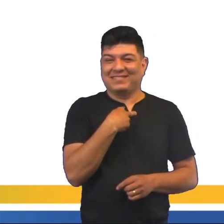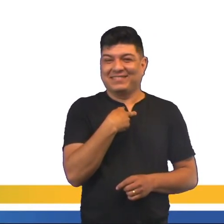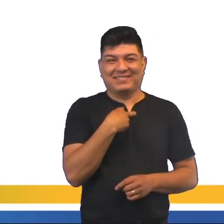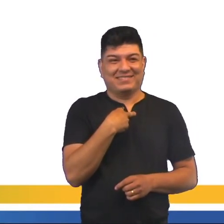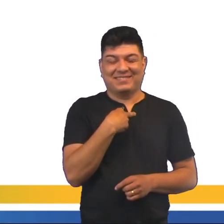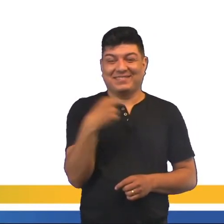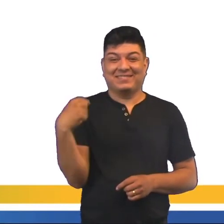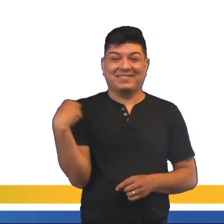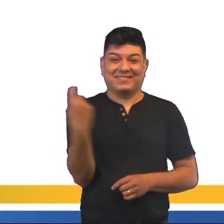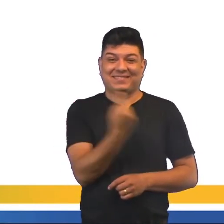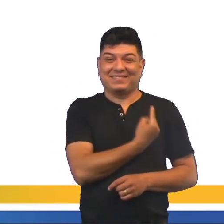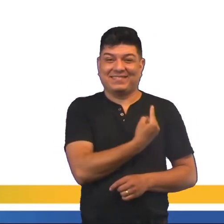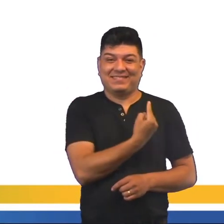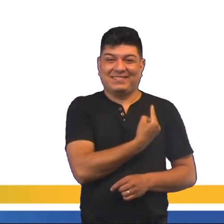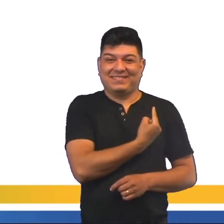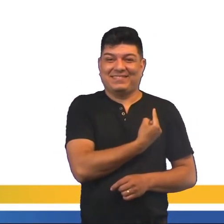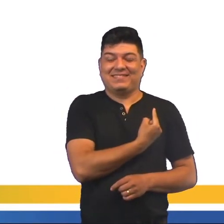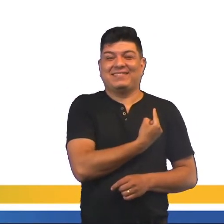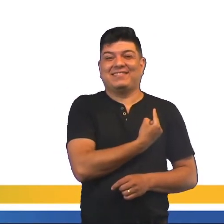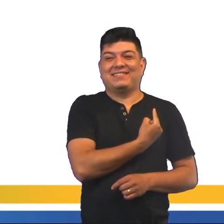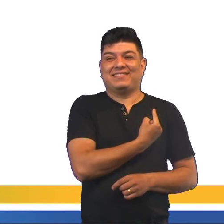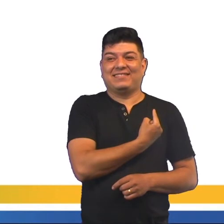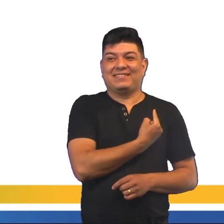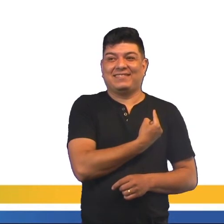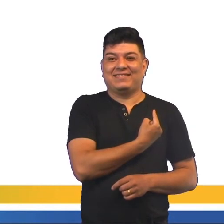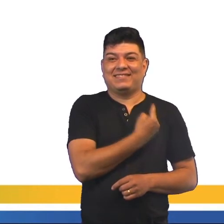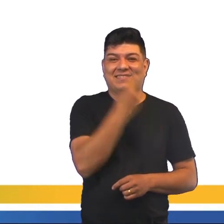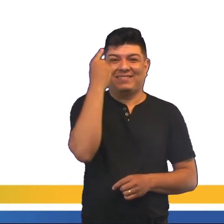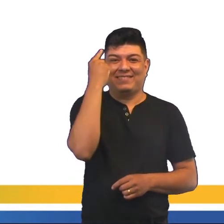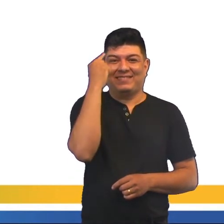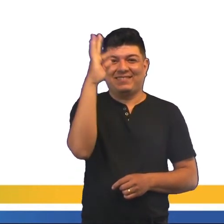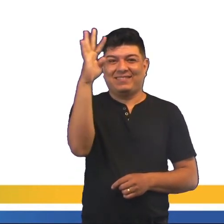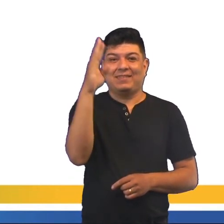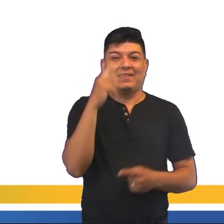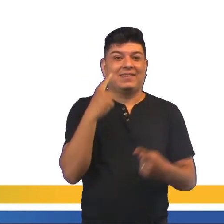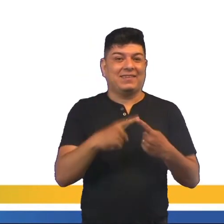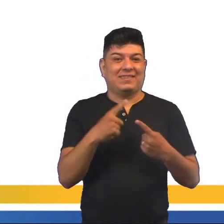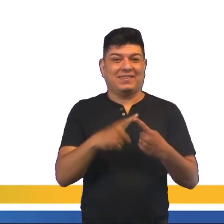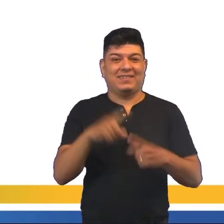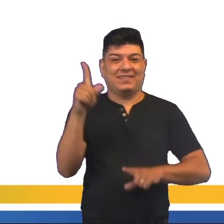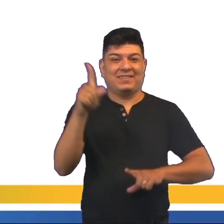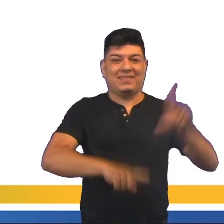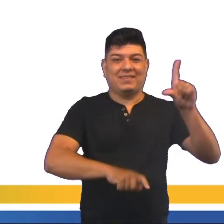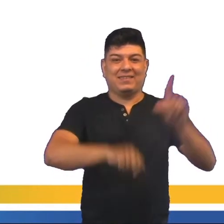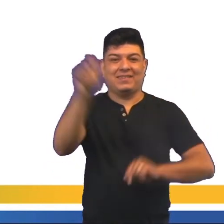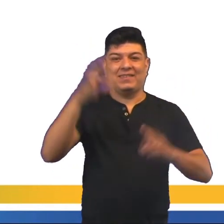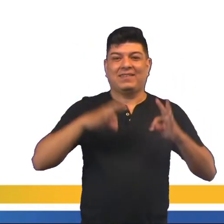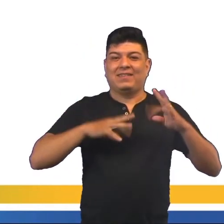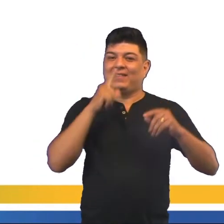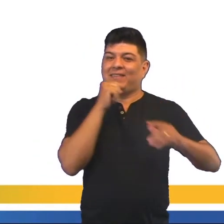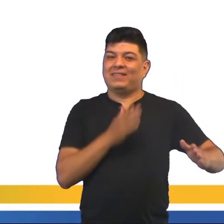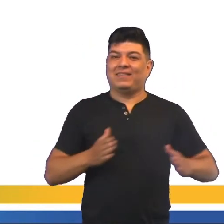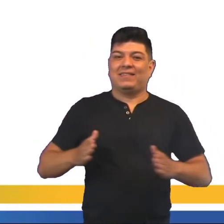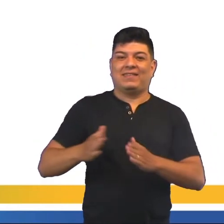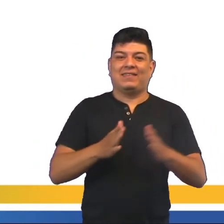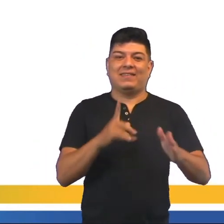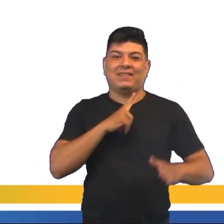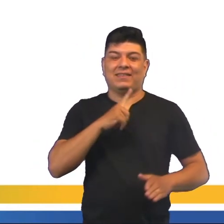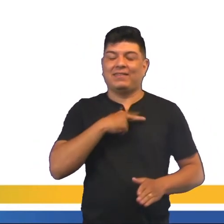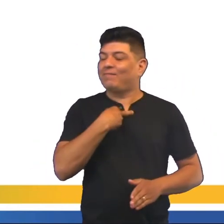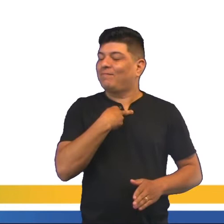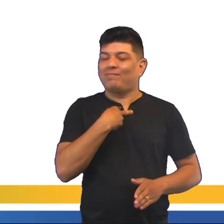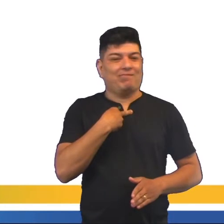essa nossa, digamos assim, ilustração, porque o Acre, de todos os rios que ele tem, a gente não